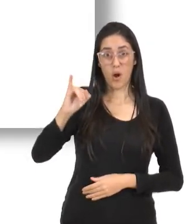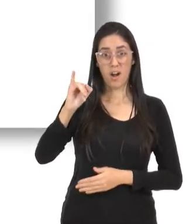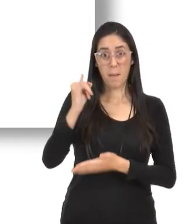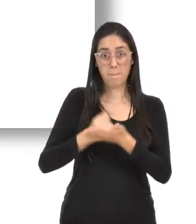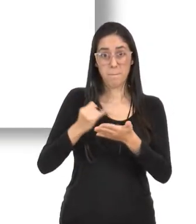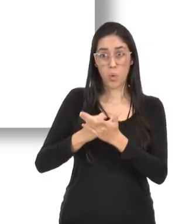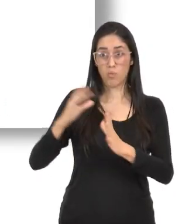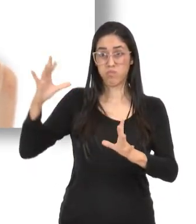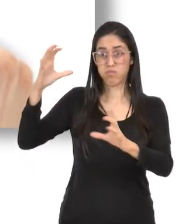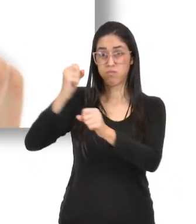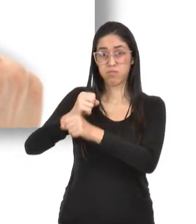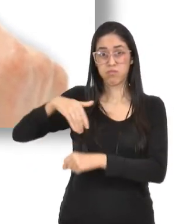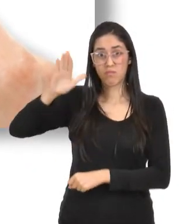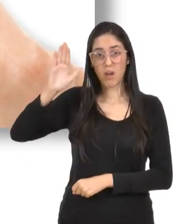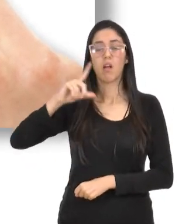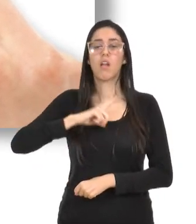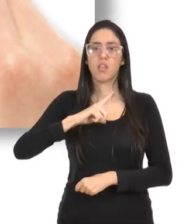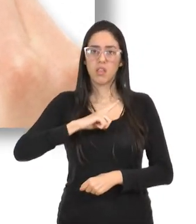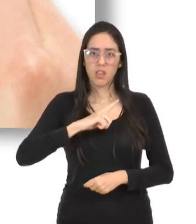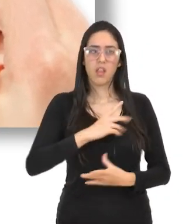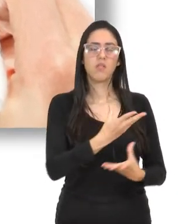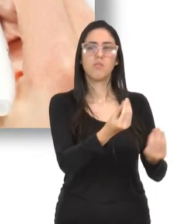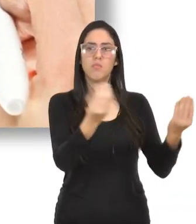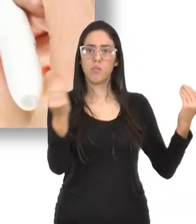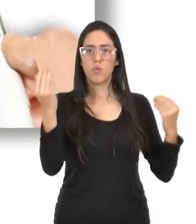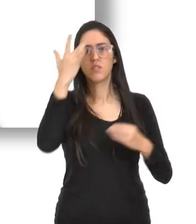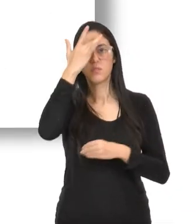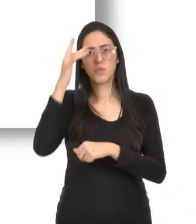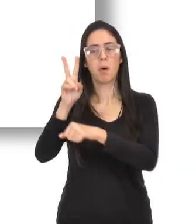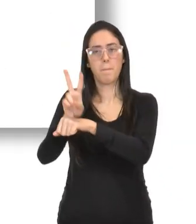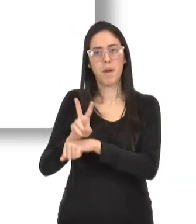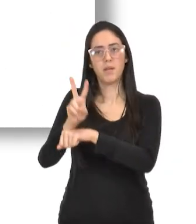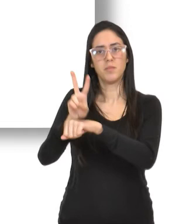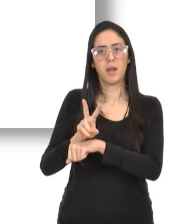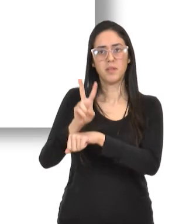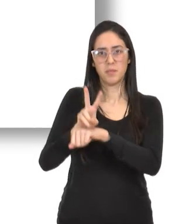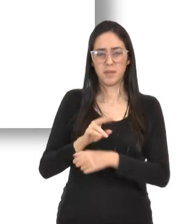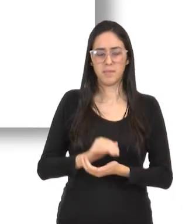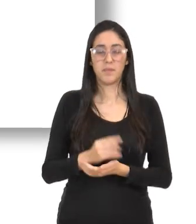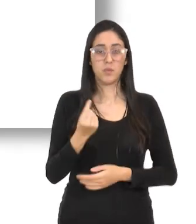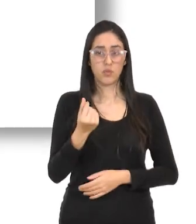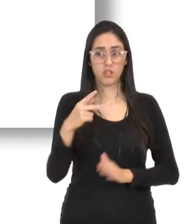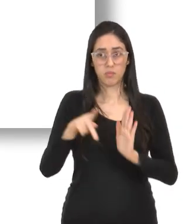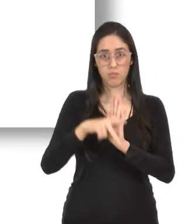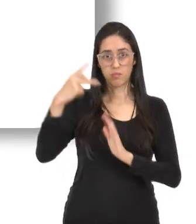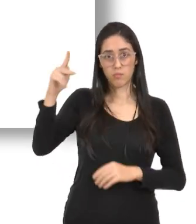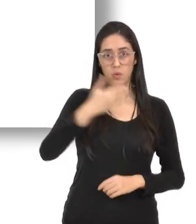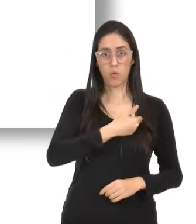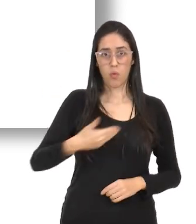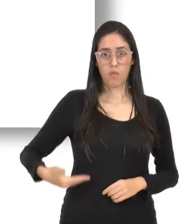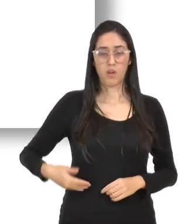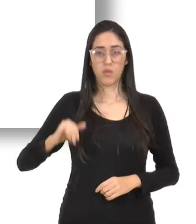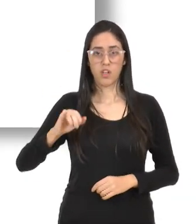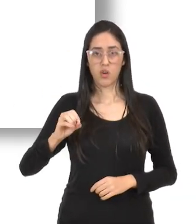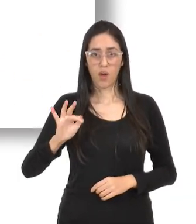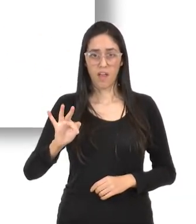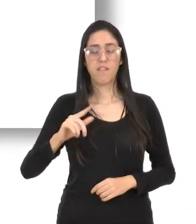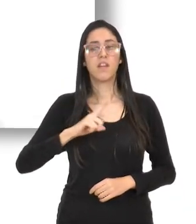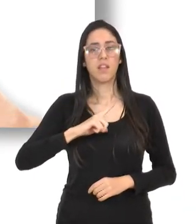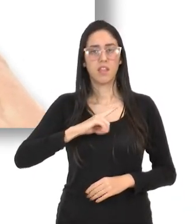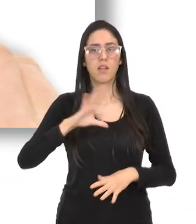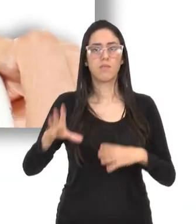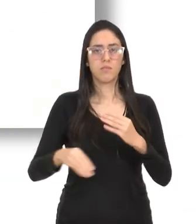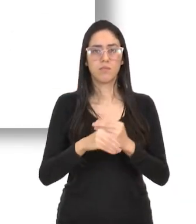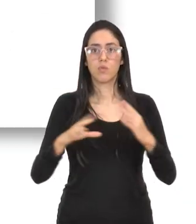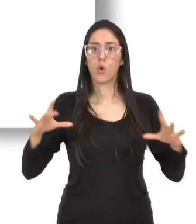deste imposto, significa que mais operações financeiras ocorreram. O dinheiro que o governo arrecada com o IOF é agregado